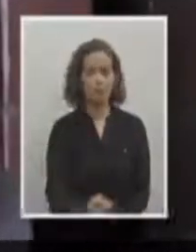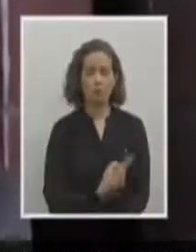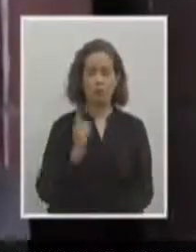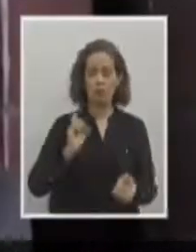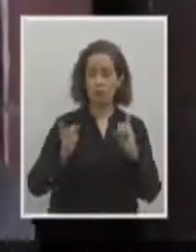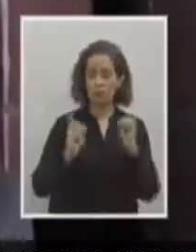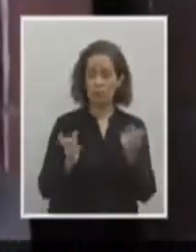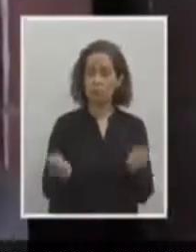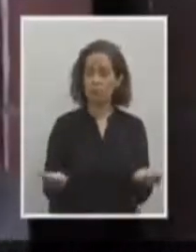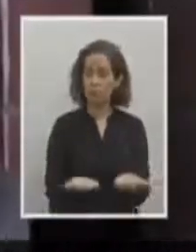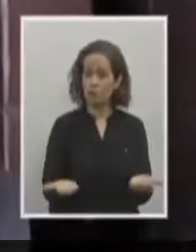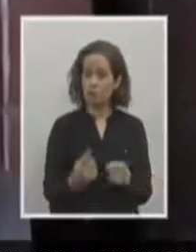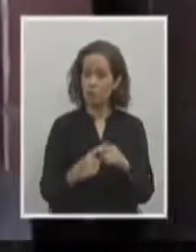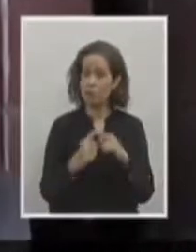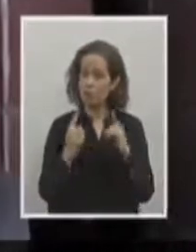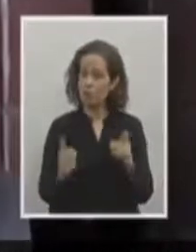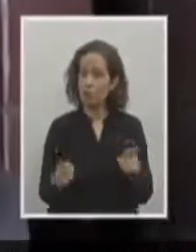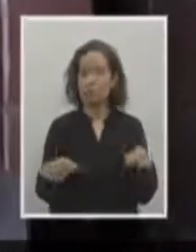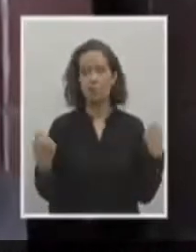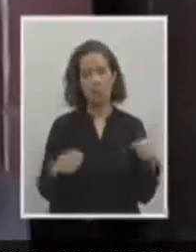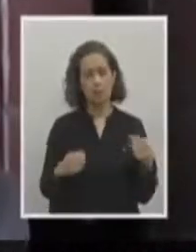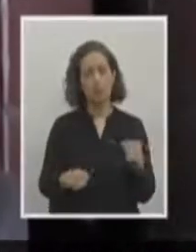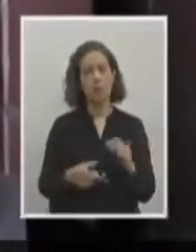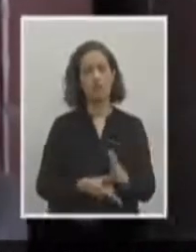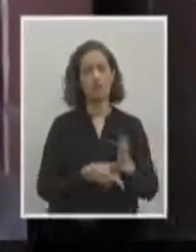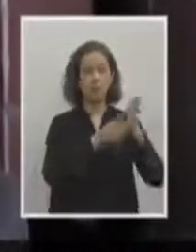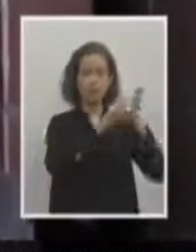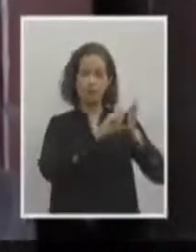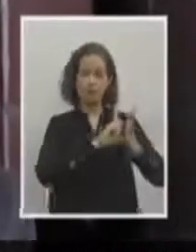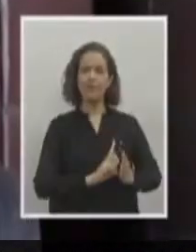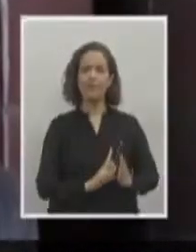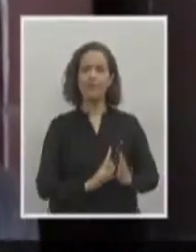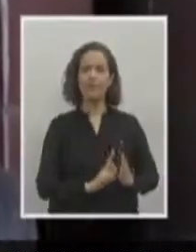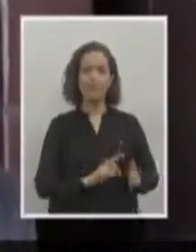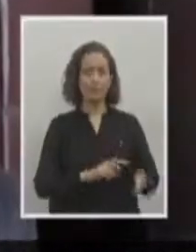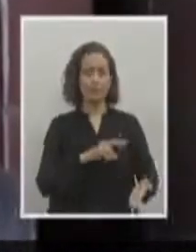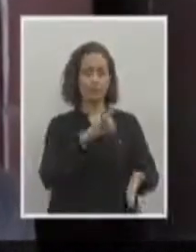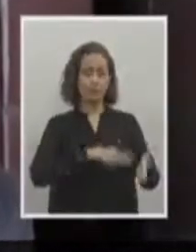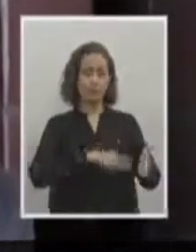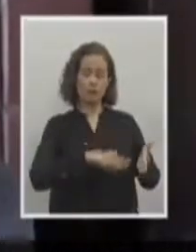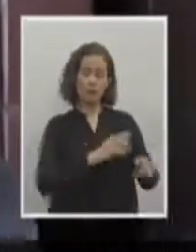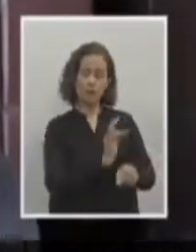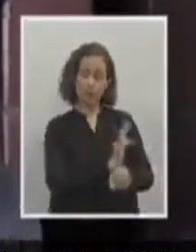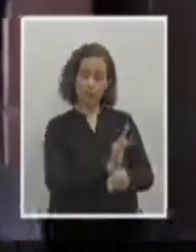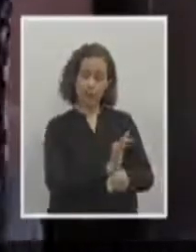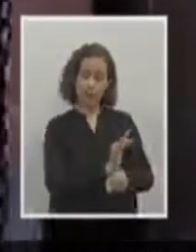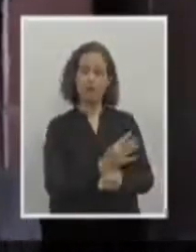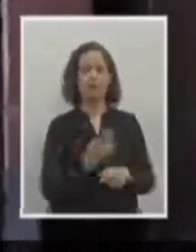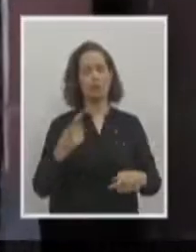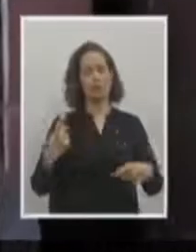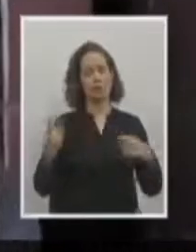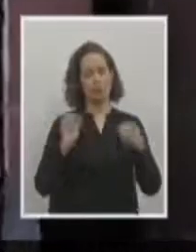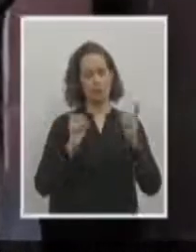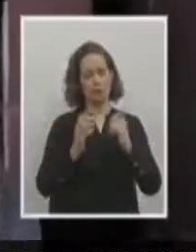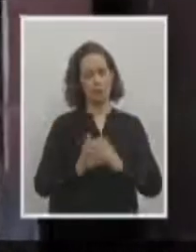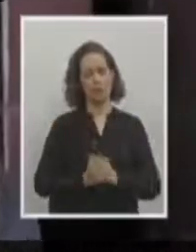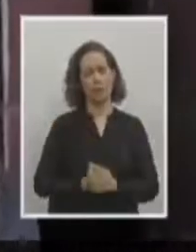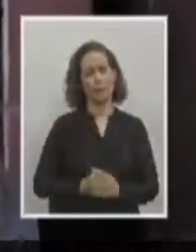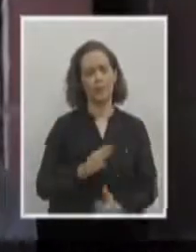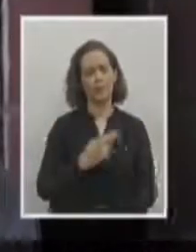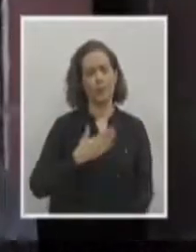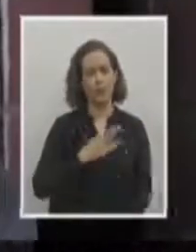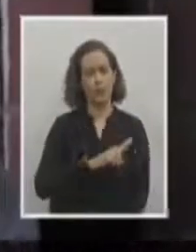hoje, mas ela devia ter sido feita antes da elaboração da nota técnica. Meu nome é Andréia Luciana Vieira, eu